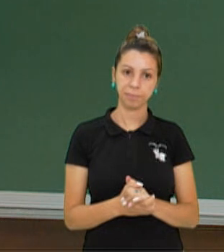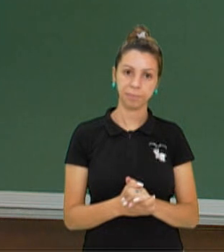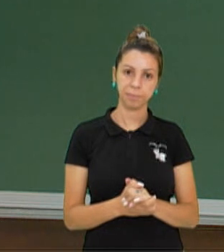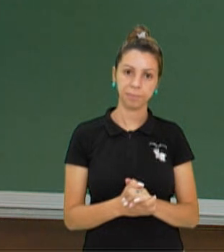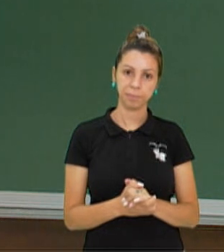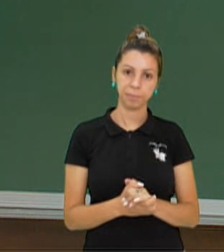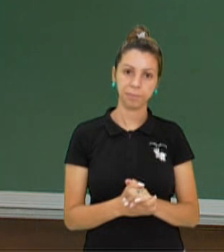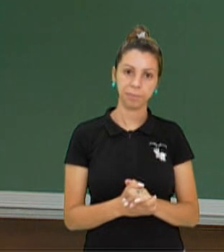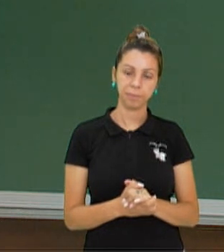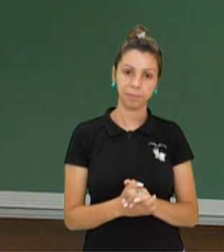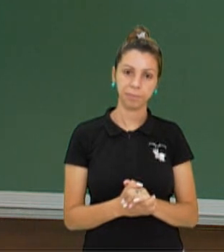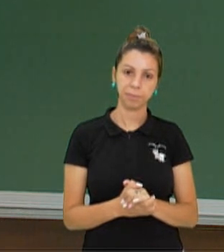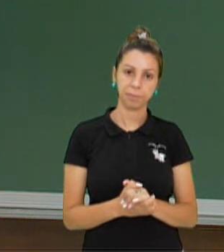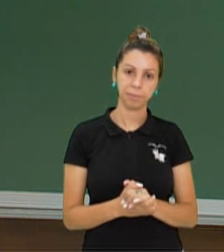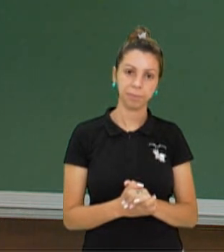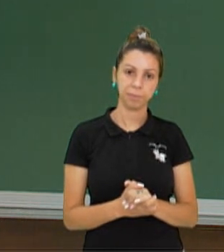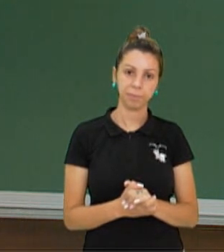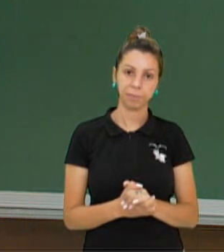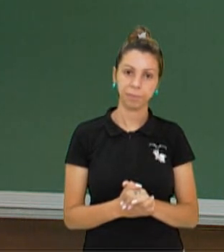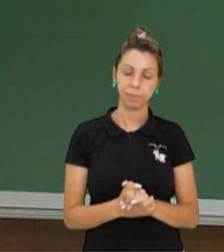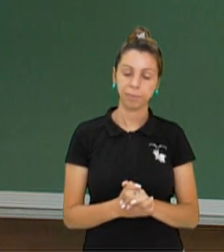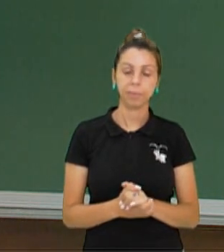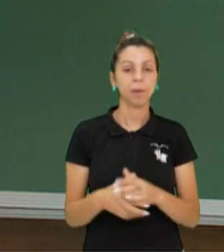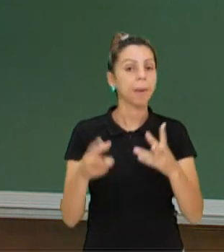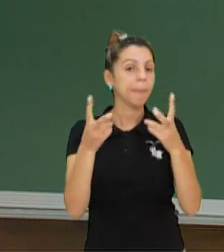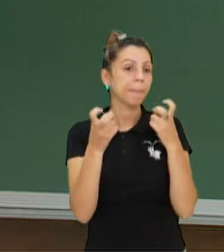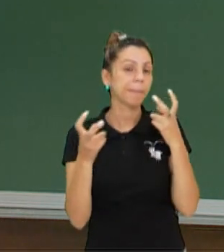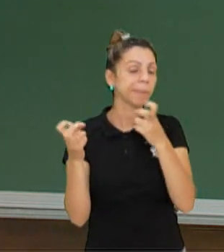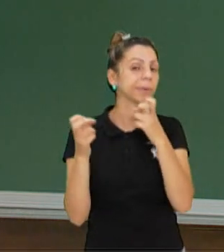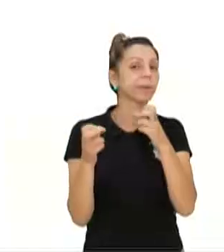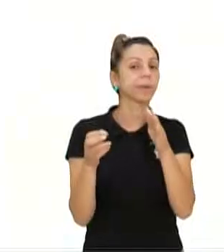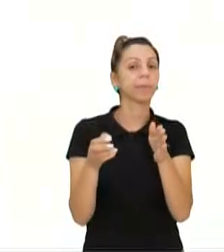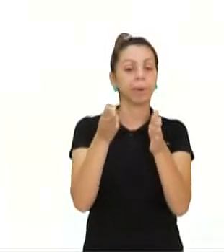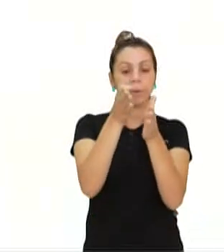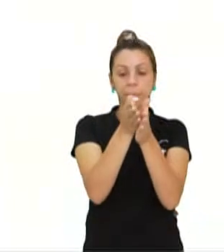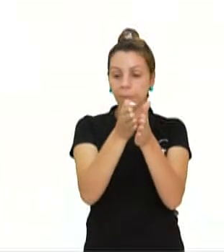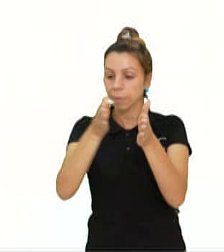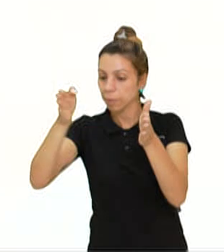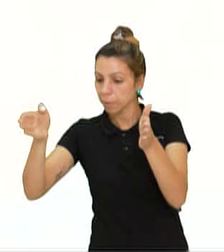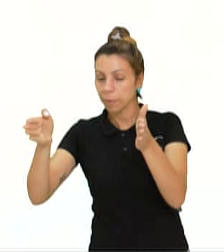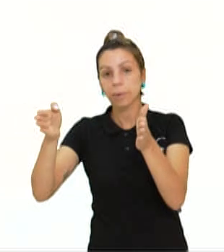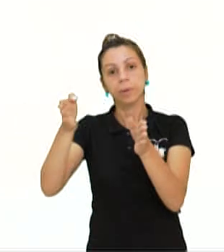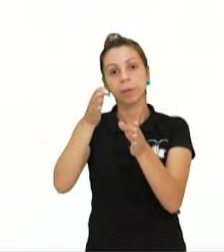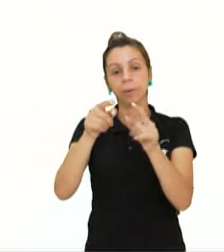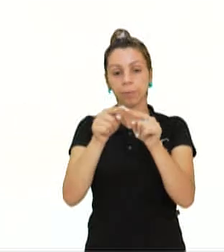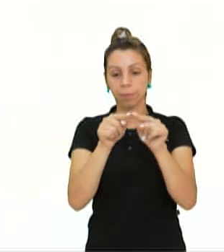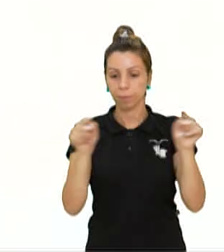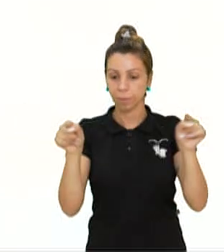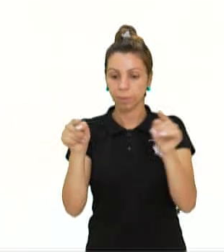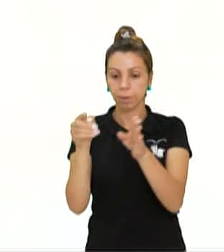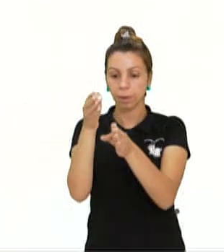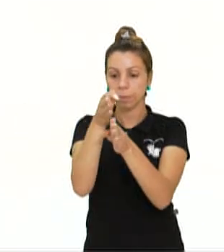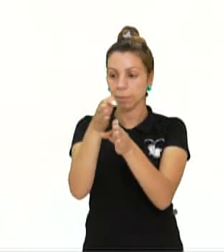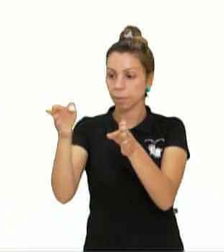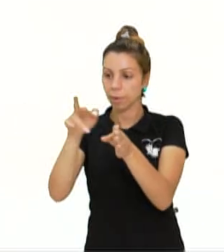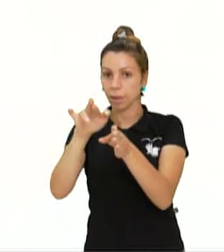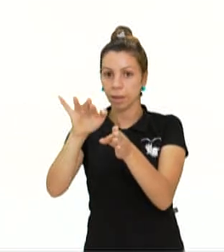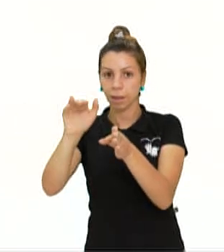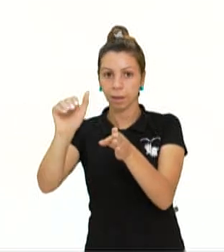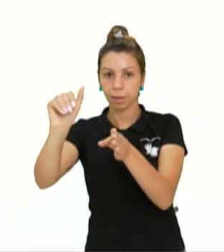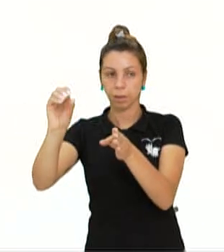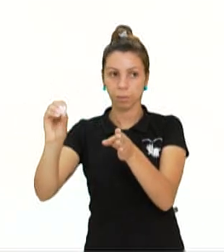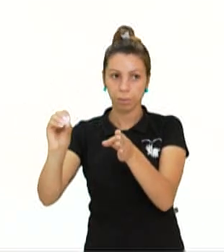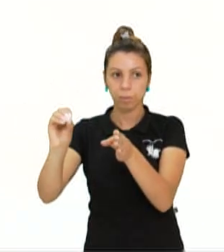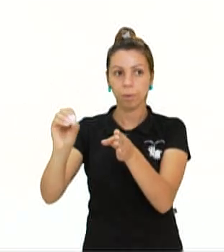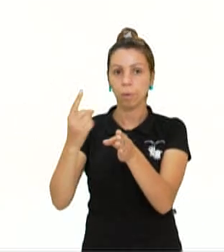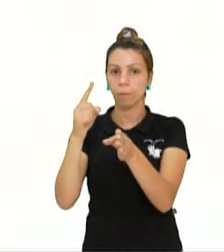né? Veja o seguinte, lá. Primeiro perceba que o raio dessa mangueira tem medida igual a 1,5 centímetros. Como o comprimento dessa mangueira é